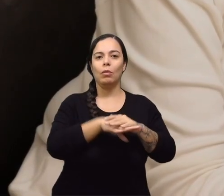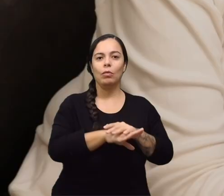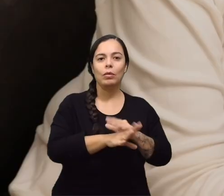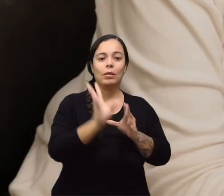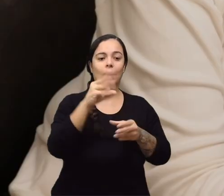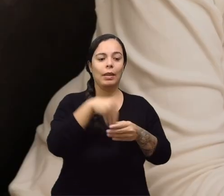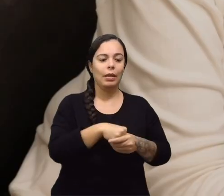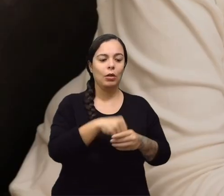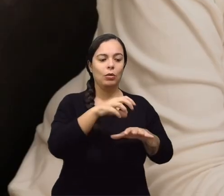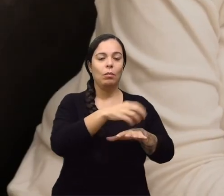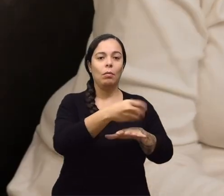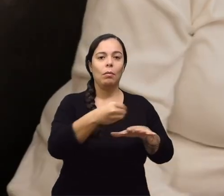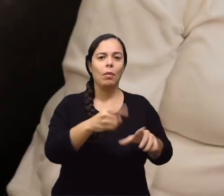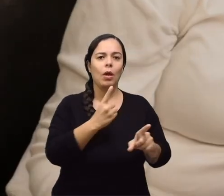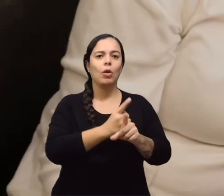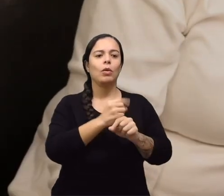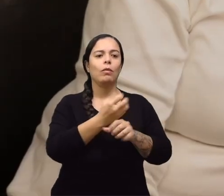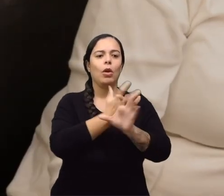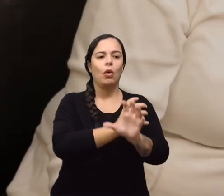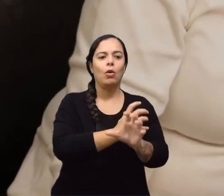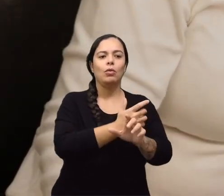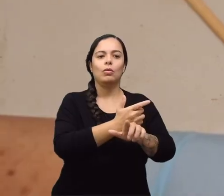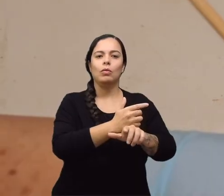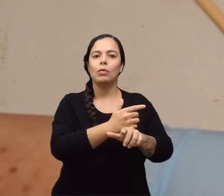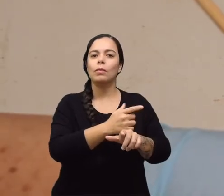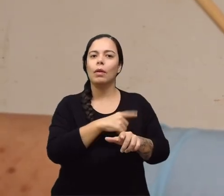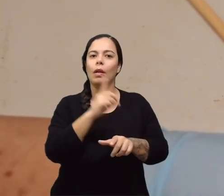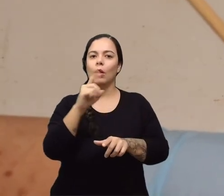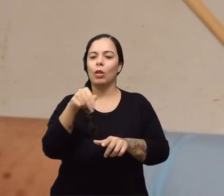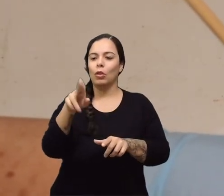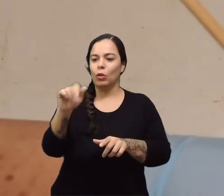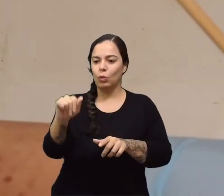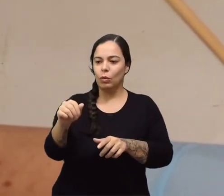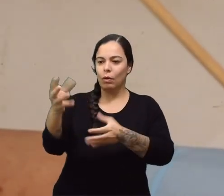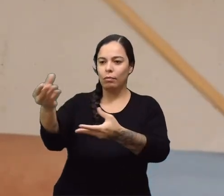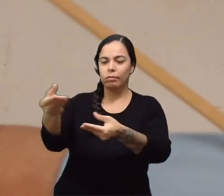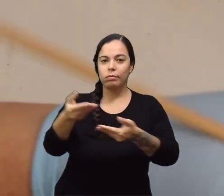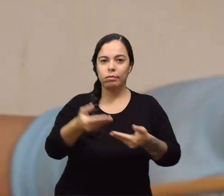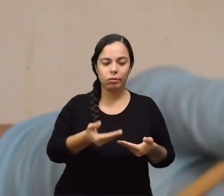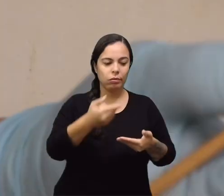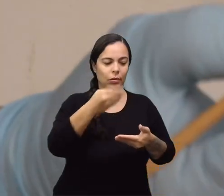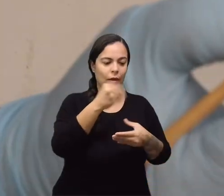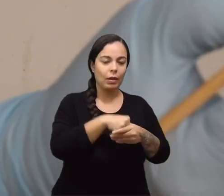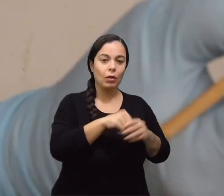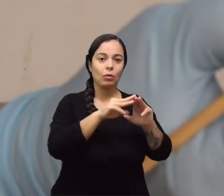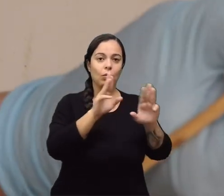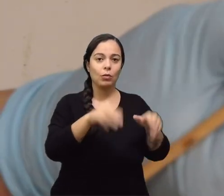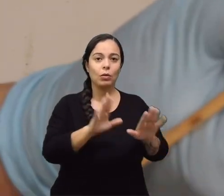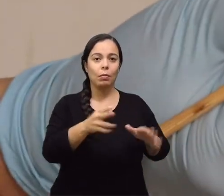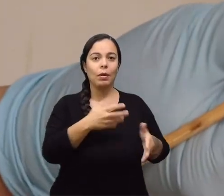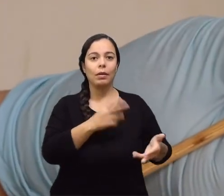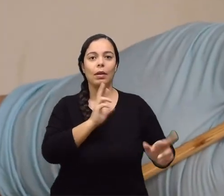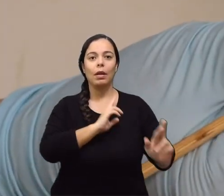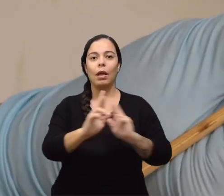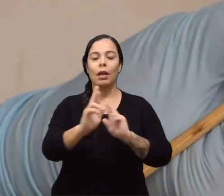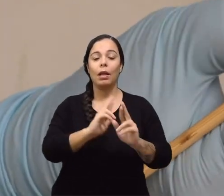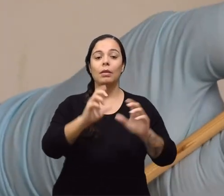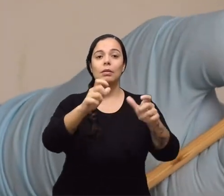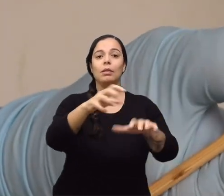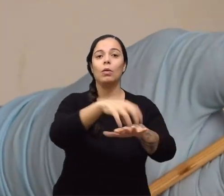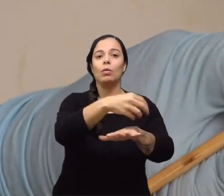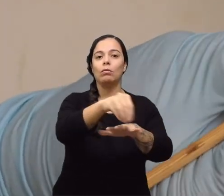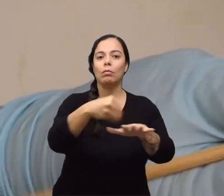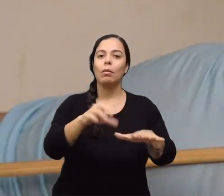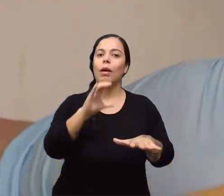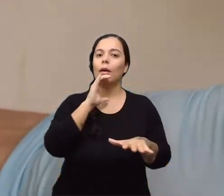de material de ossos humanos no museu, vindos da duna, mas com relação estreita com o